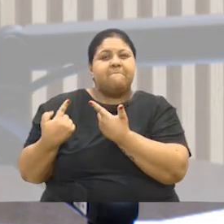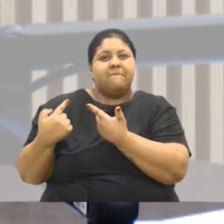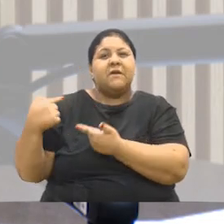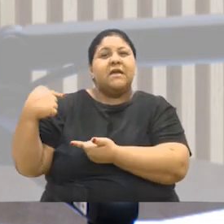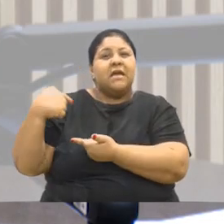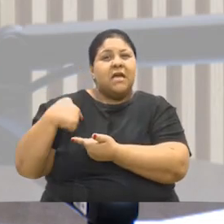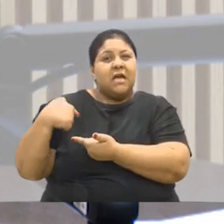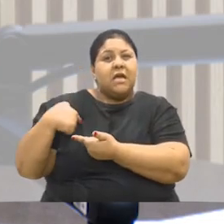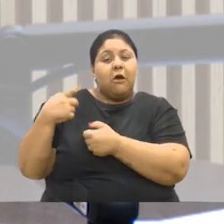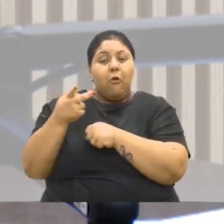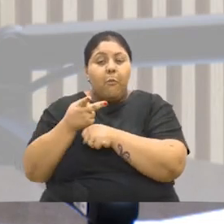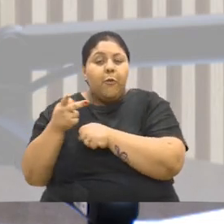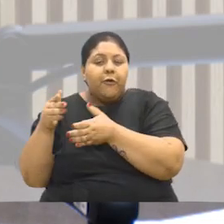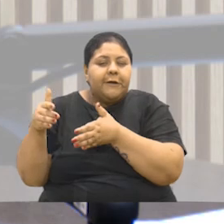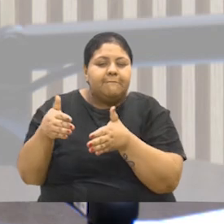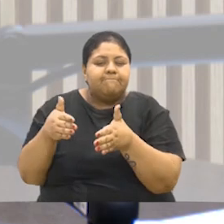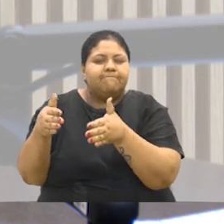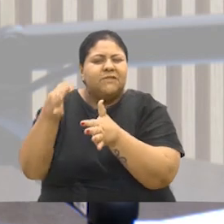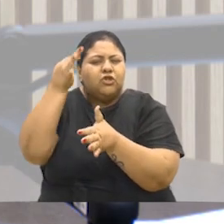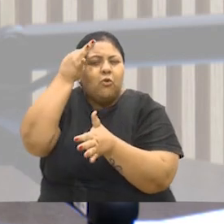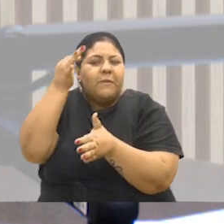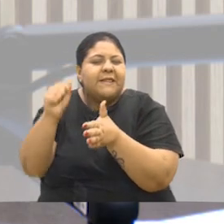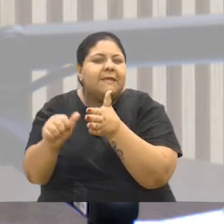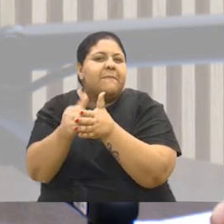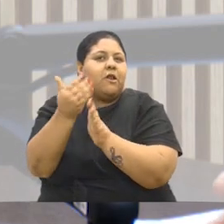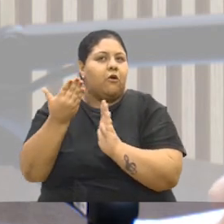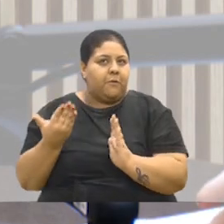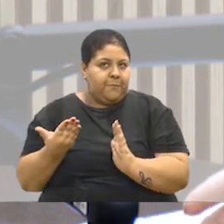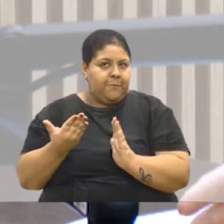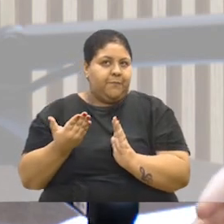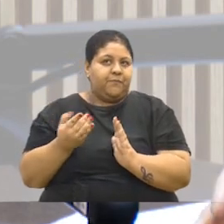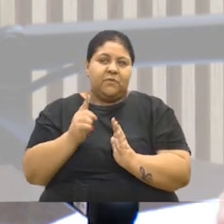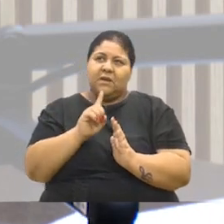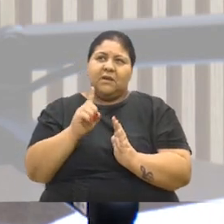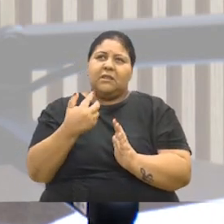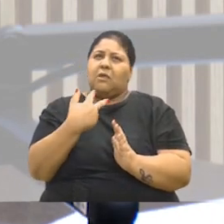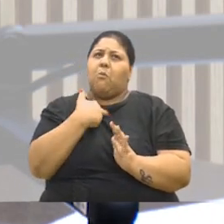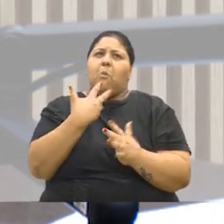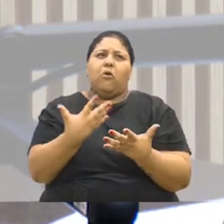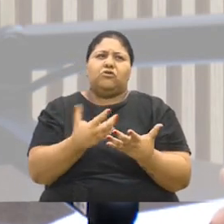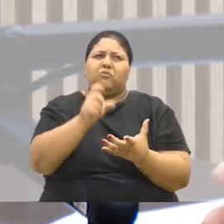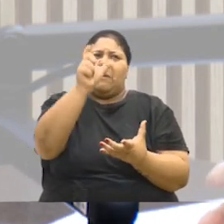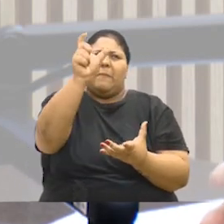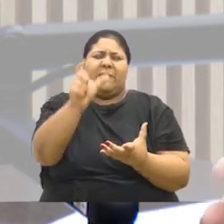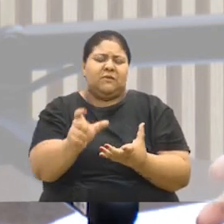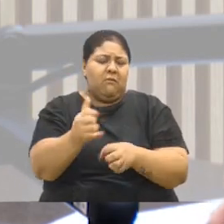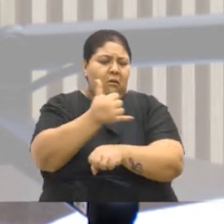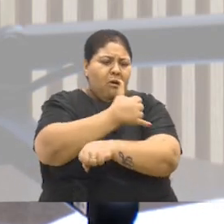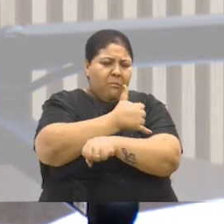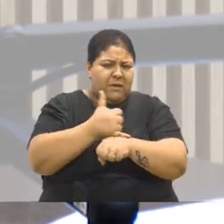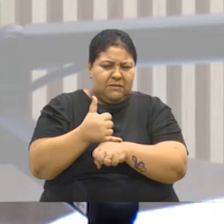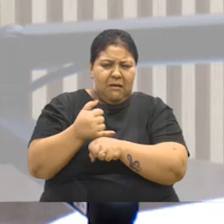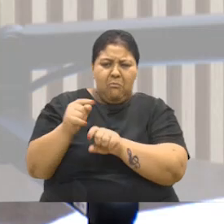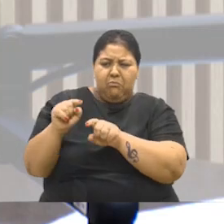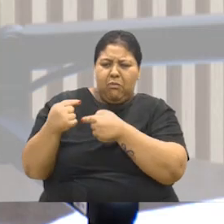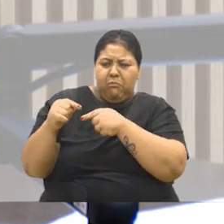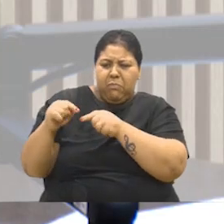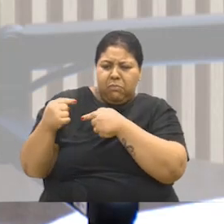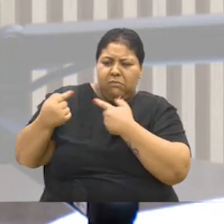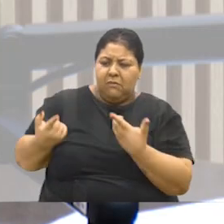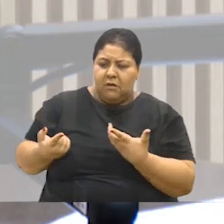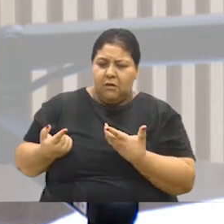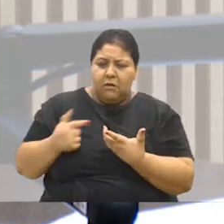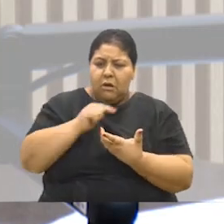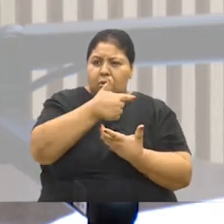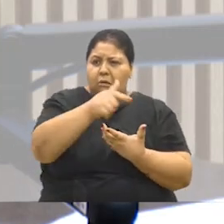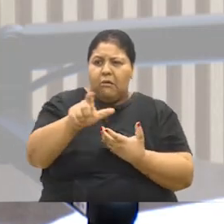esse caminho de entender melhor. Que não era possível, né? Uma pessoa passar por tantos desafios assim, enquanto outras, de repente...